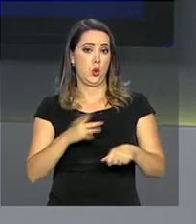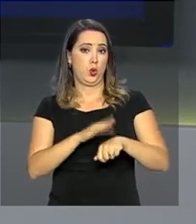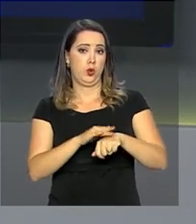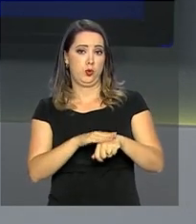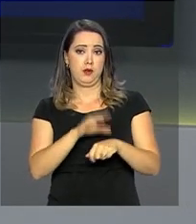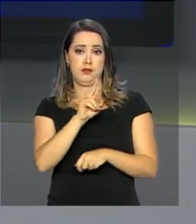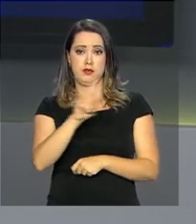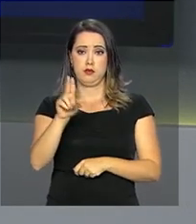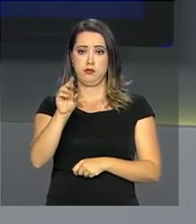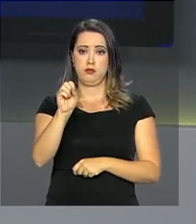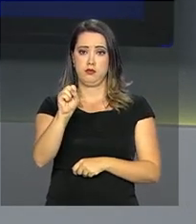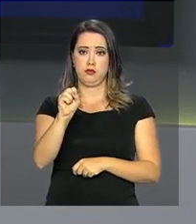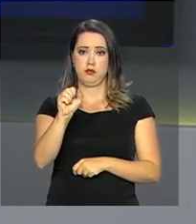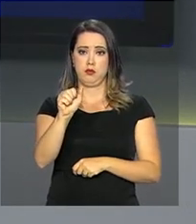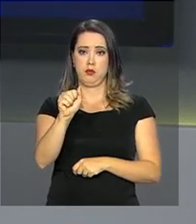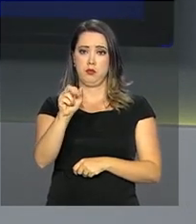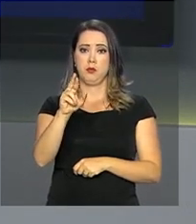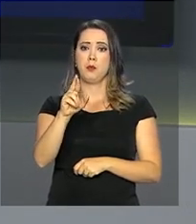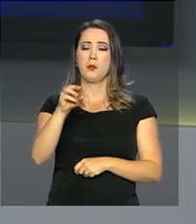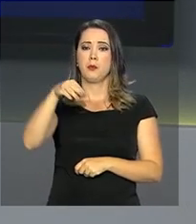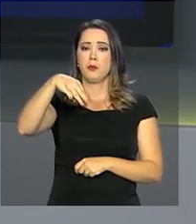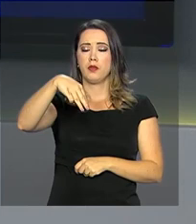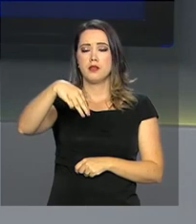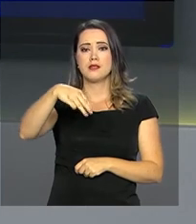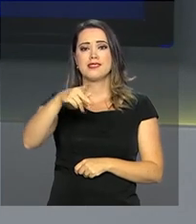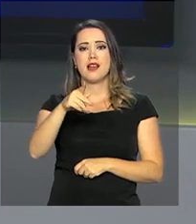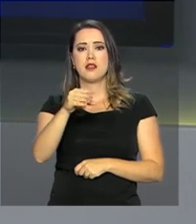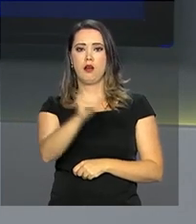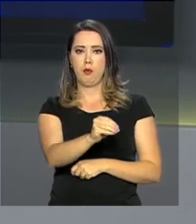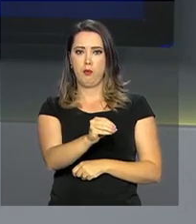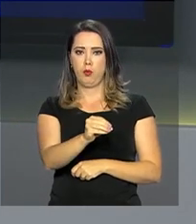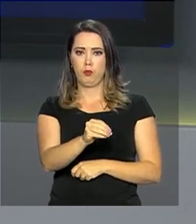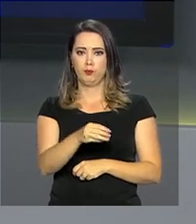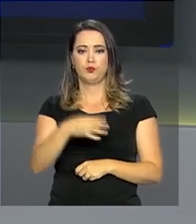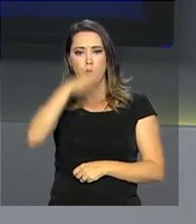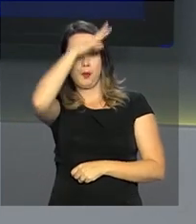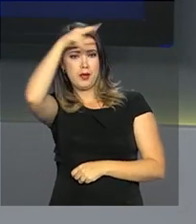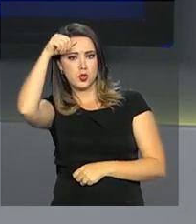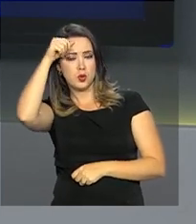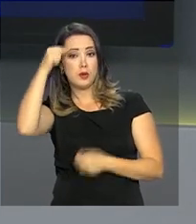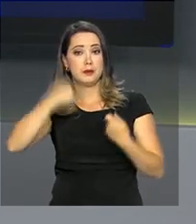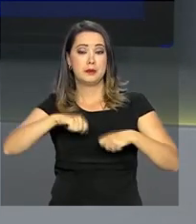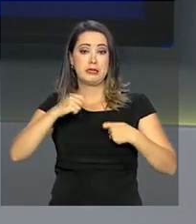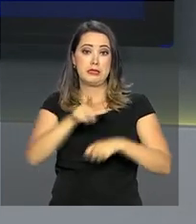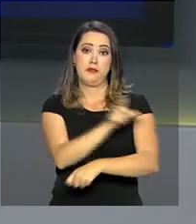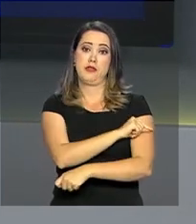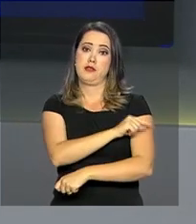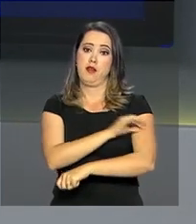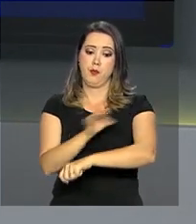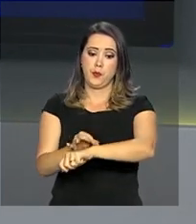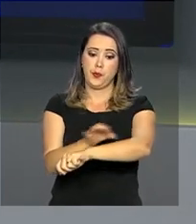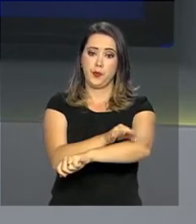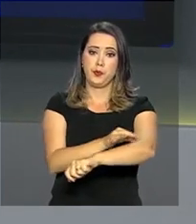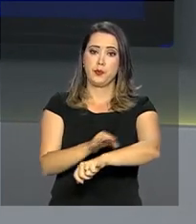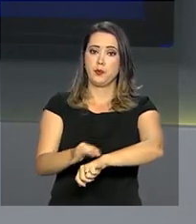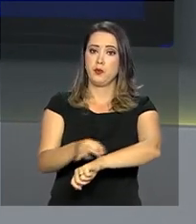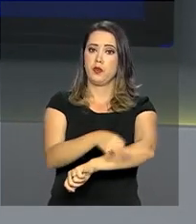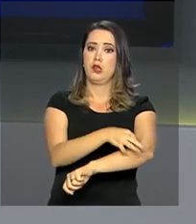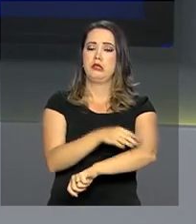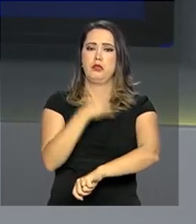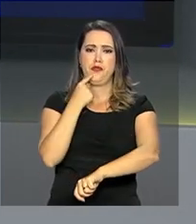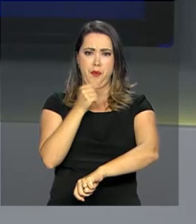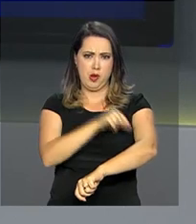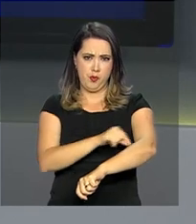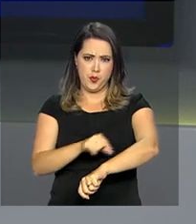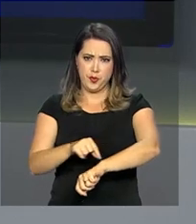no estado do amazonas o ministério da saúde reforça a importância da população se vacinar contra a doença o número de casos